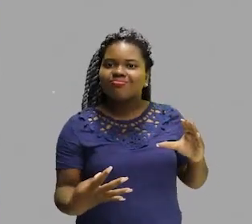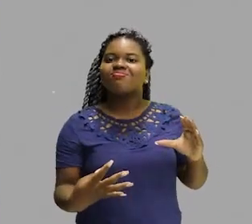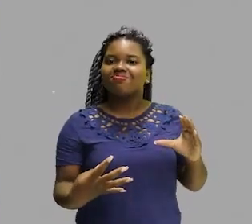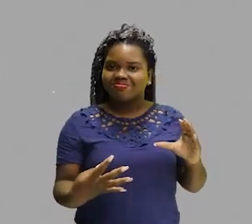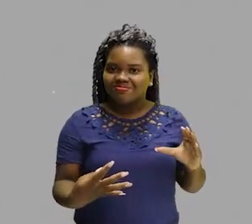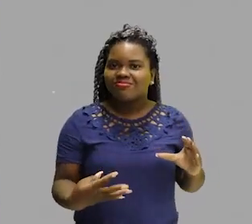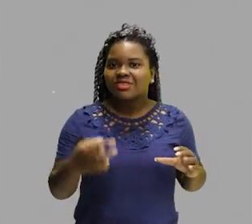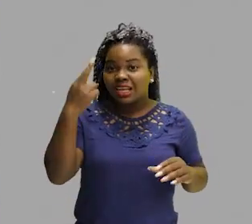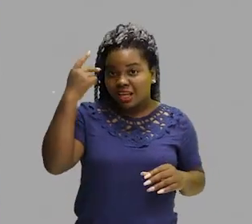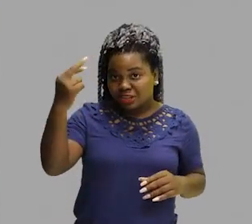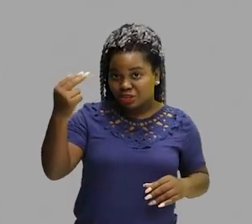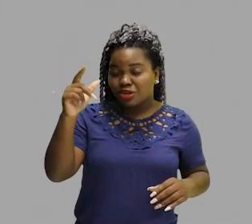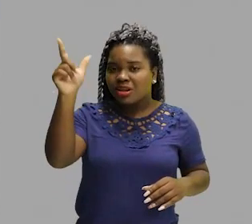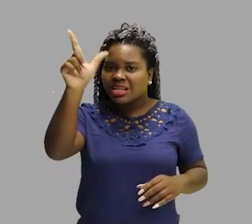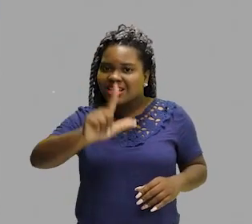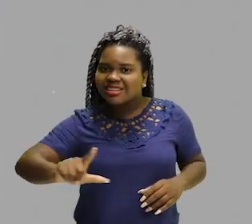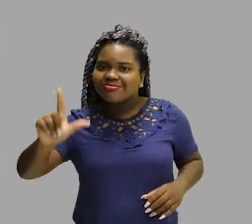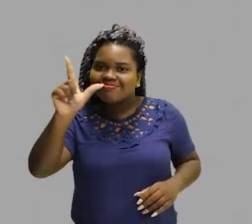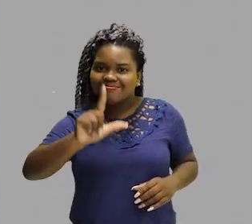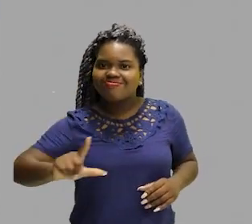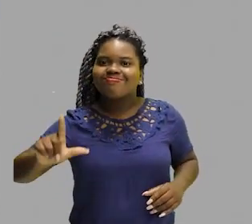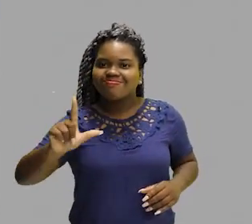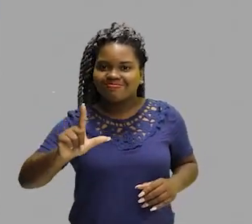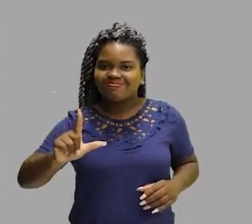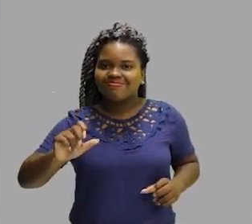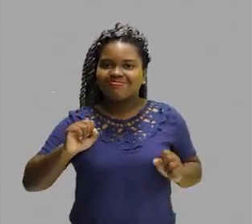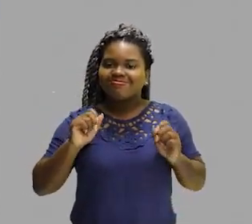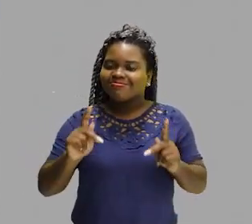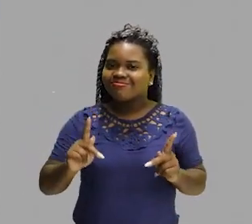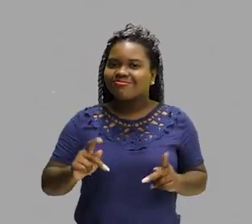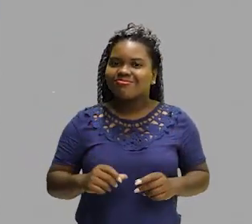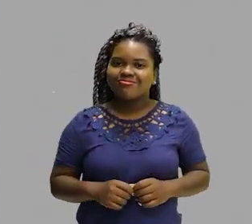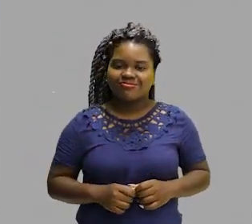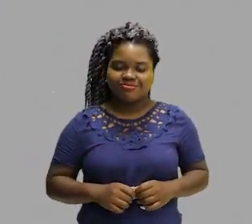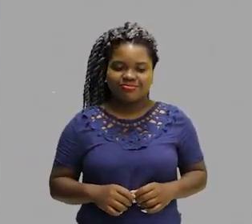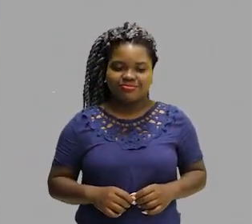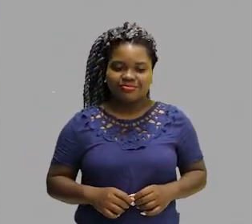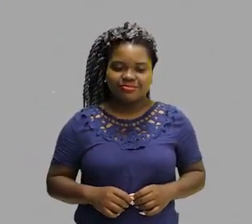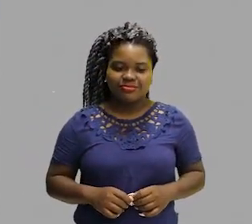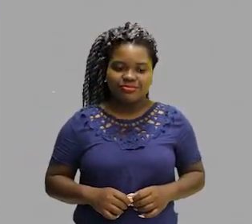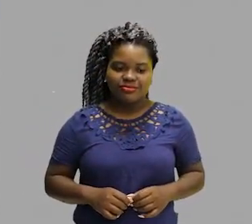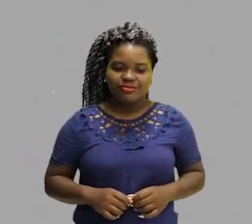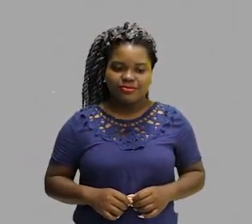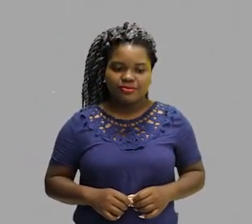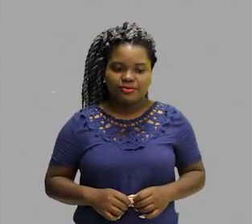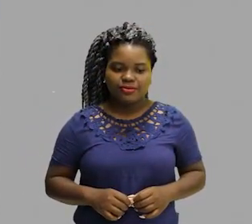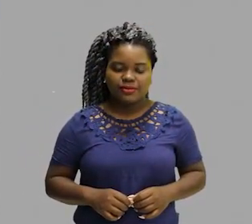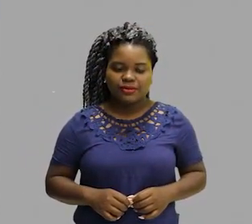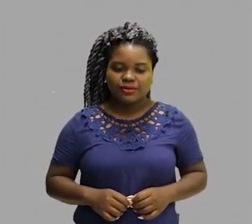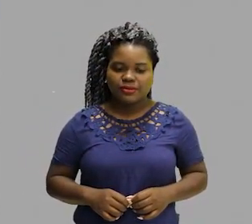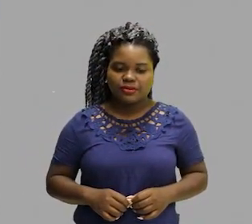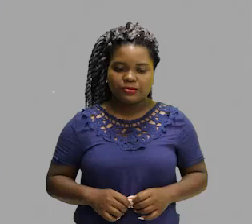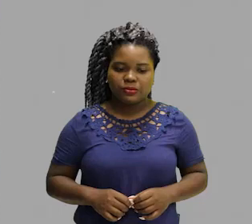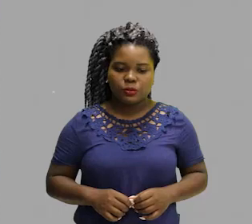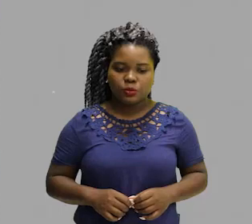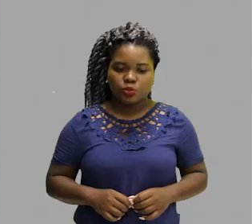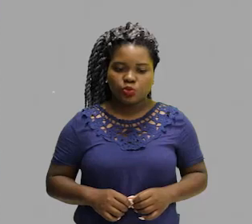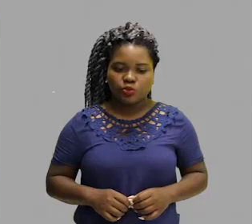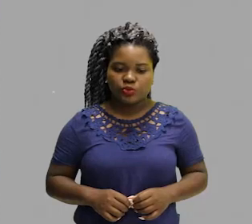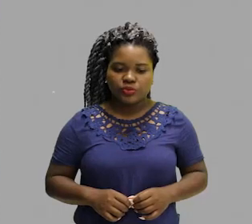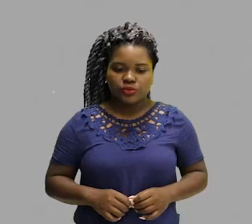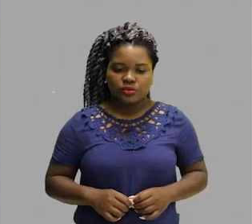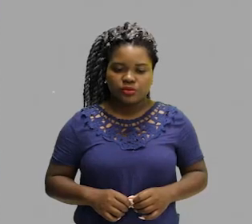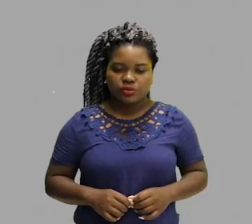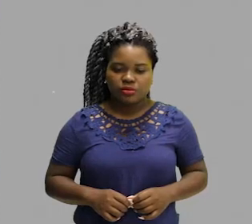da história da literatura, porque isso pode vir numa prova de vestibular, certo? Acompanhe aí, ó. Feita para ser declamada ou